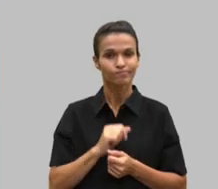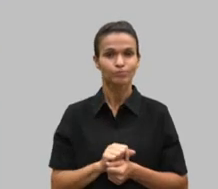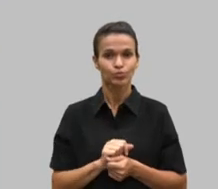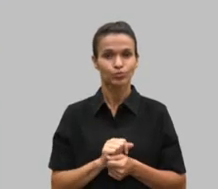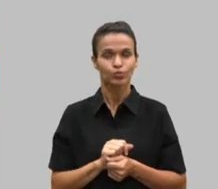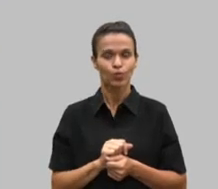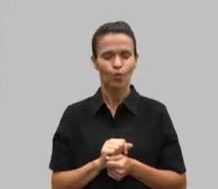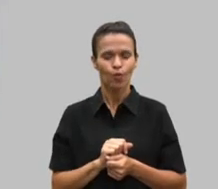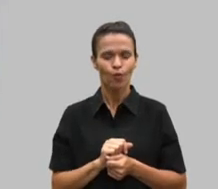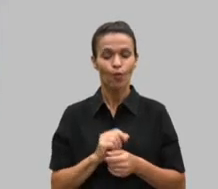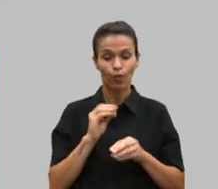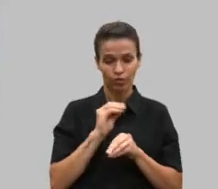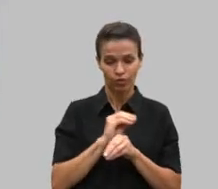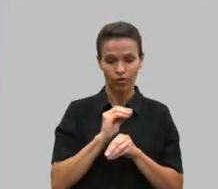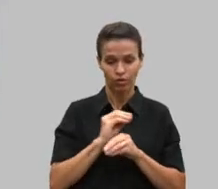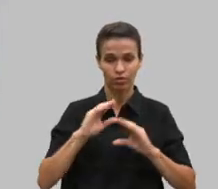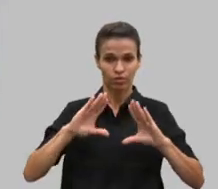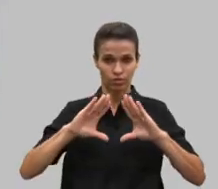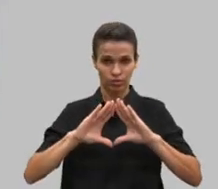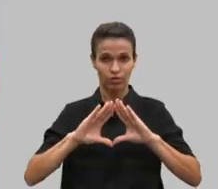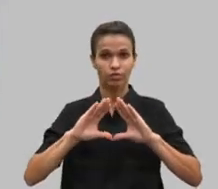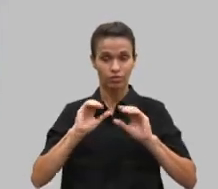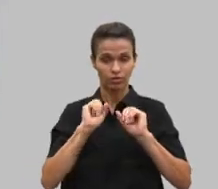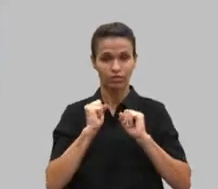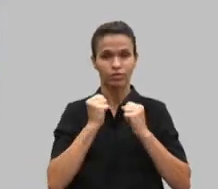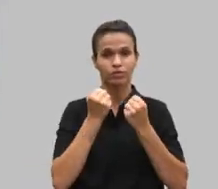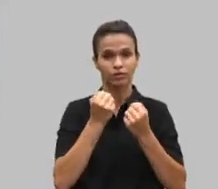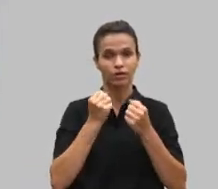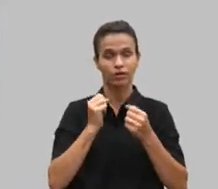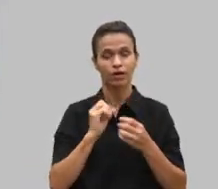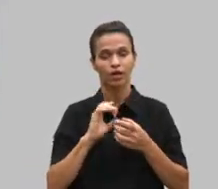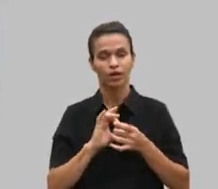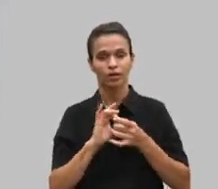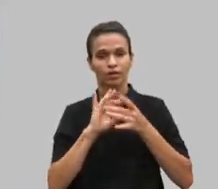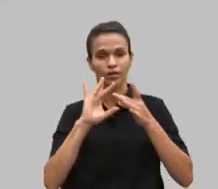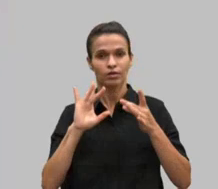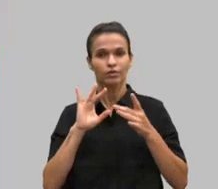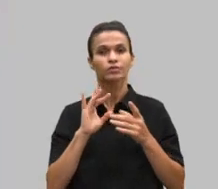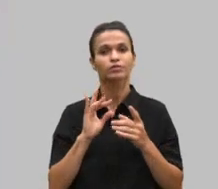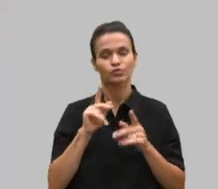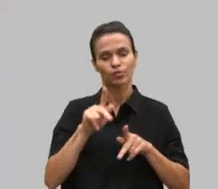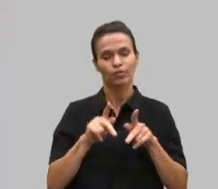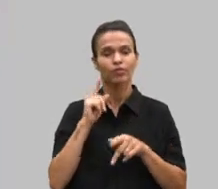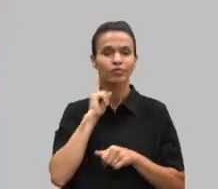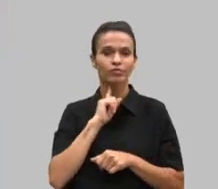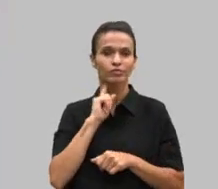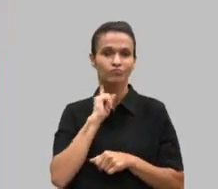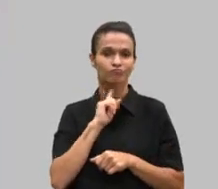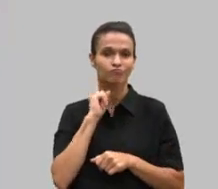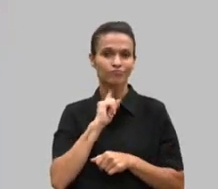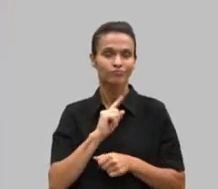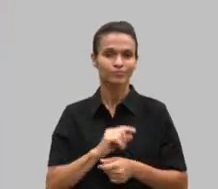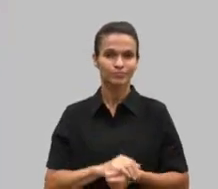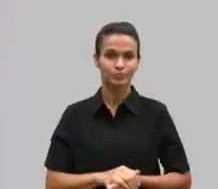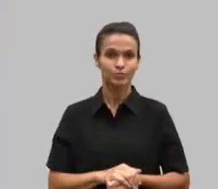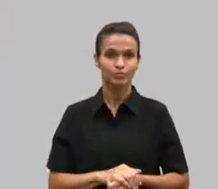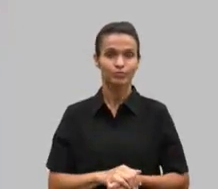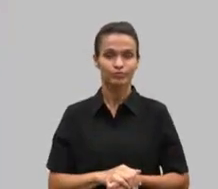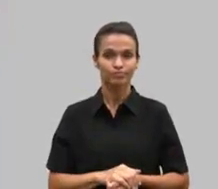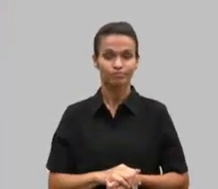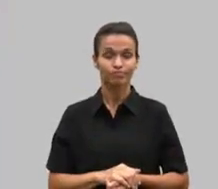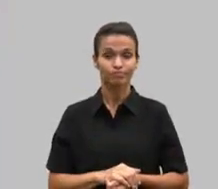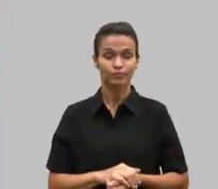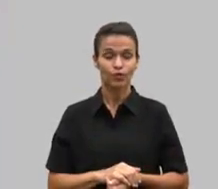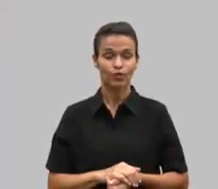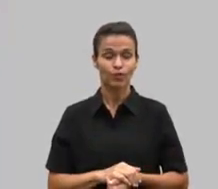Casa que é defensora da Liberdade dos Mineiros tem gerado um legado extraordinário ao permitir que